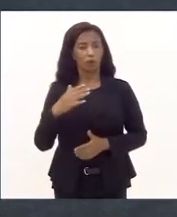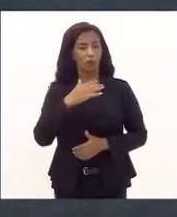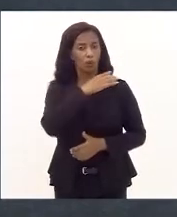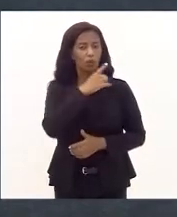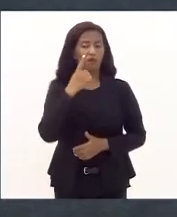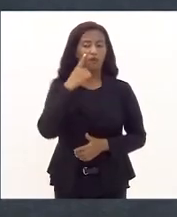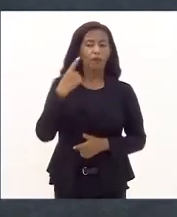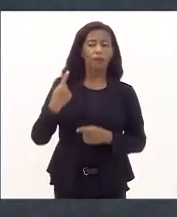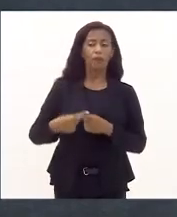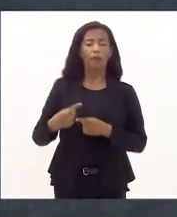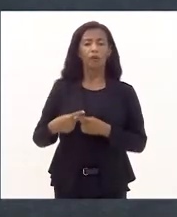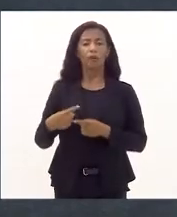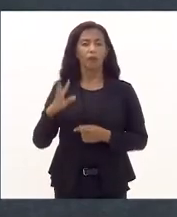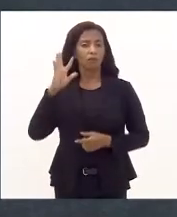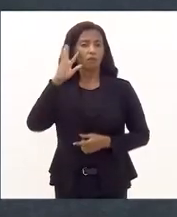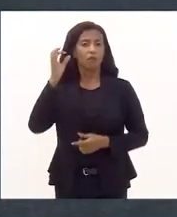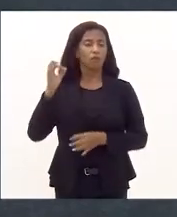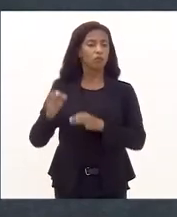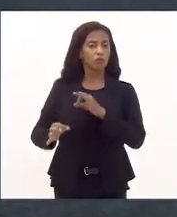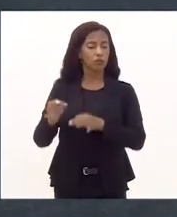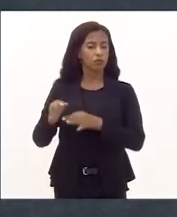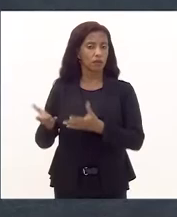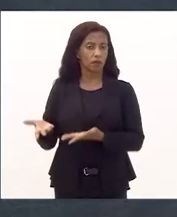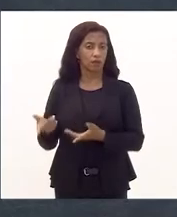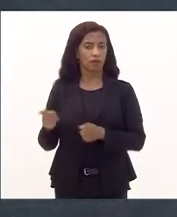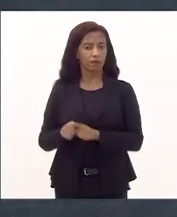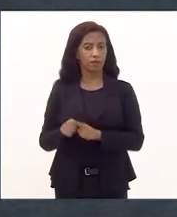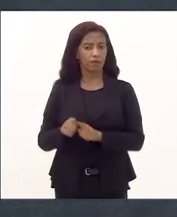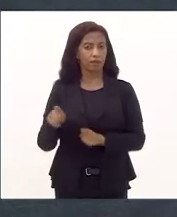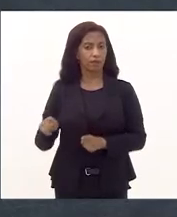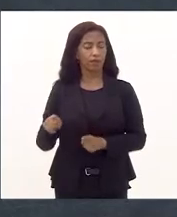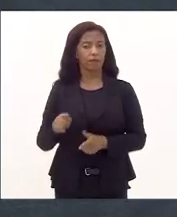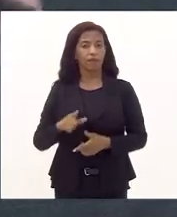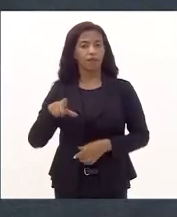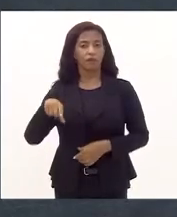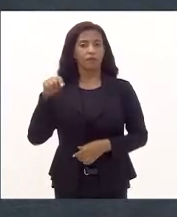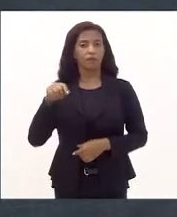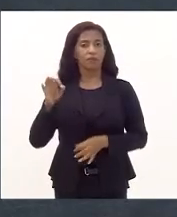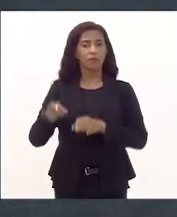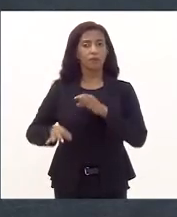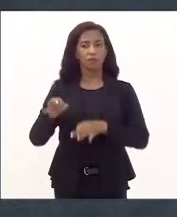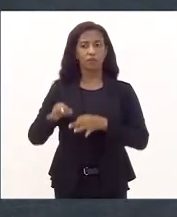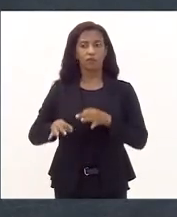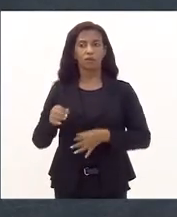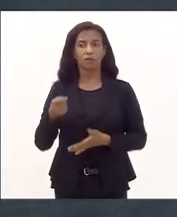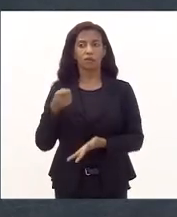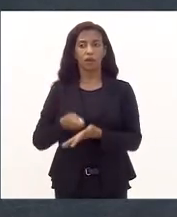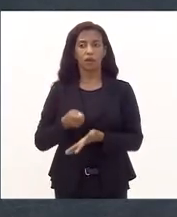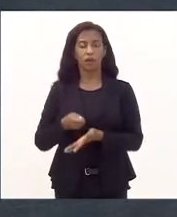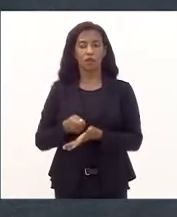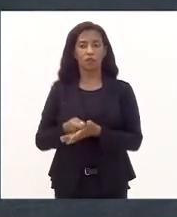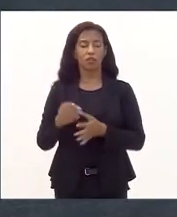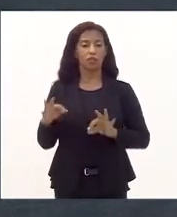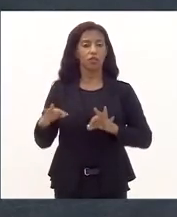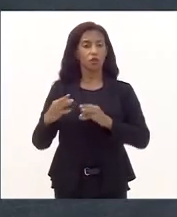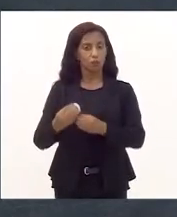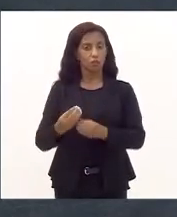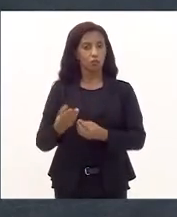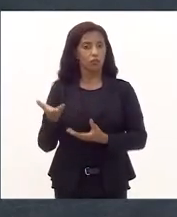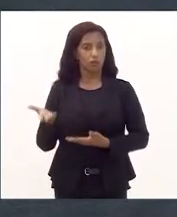de ver, porque foi uma decisão judicial também. Essa decisão, ela garantiu que todos